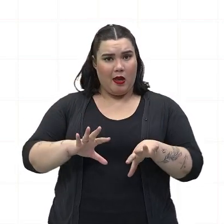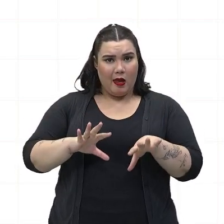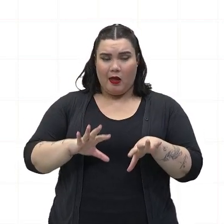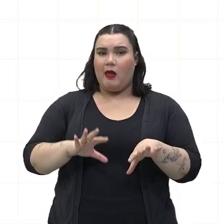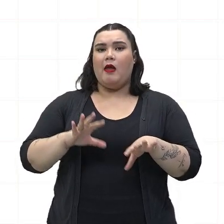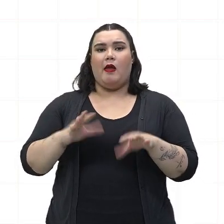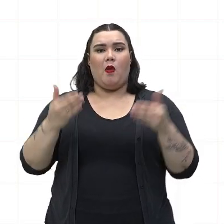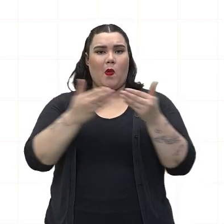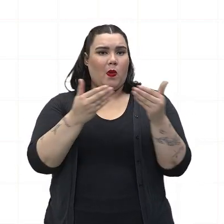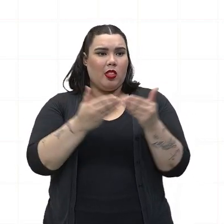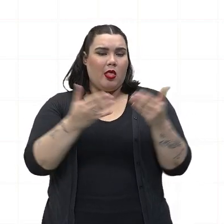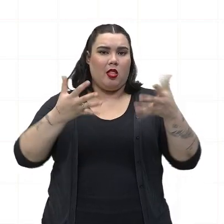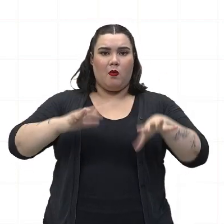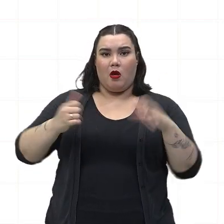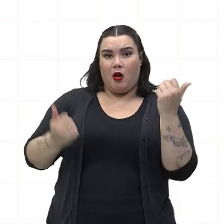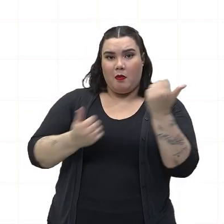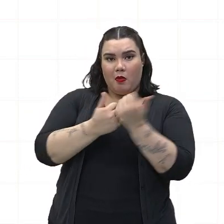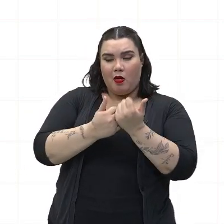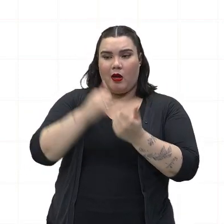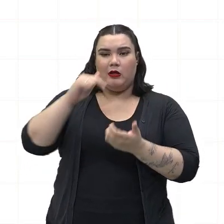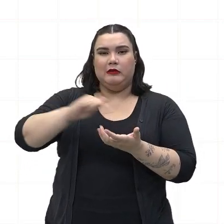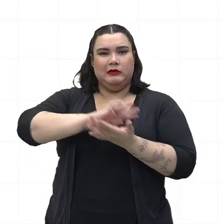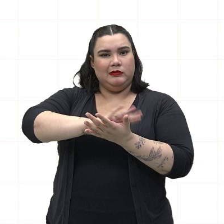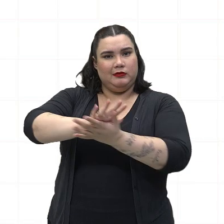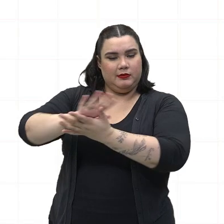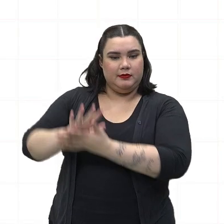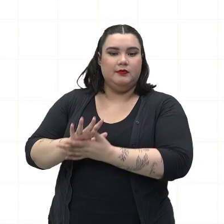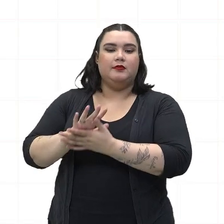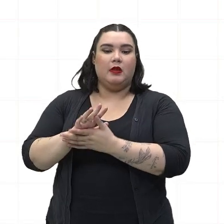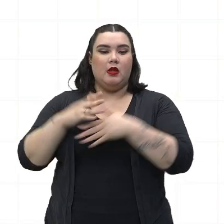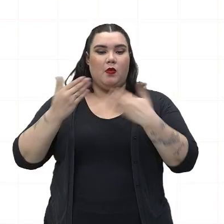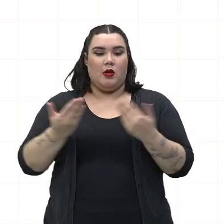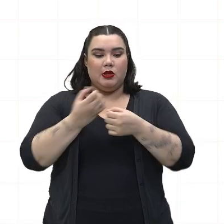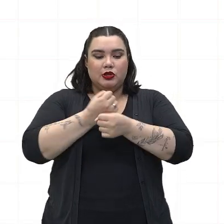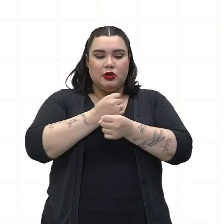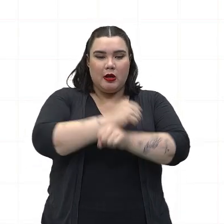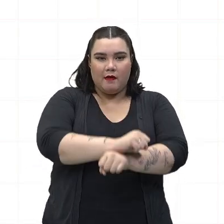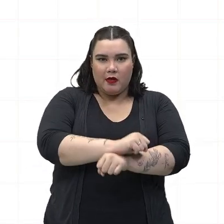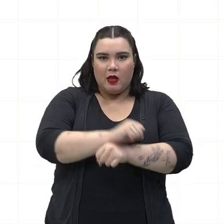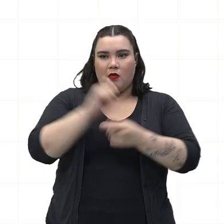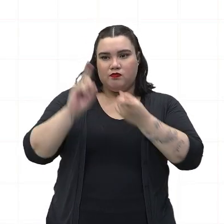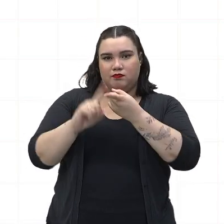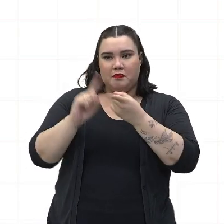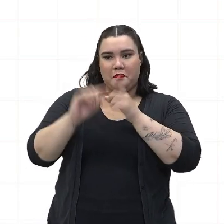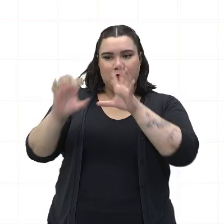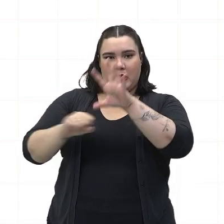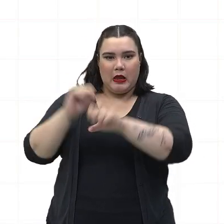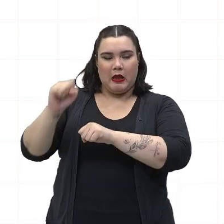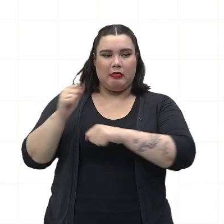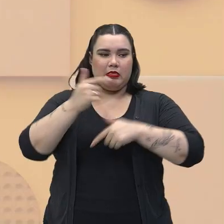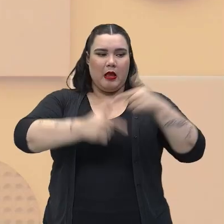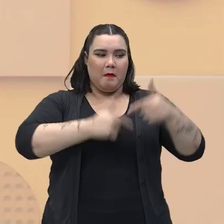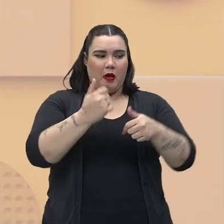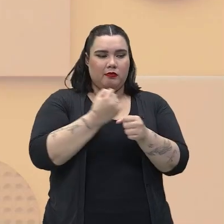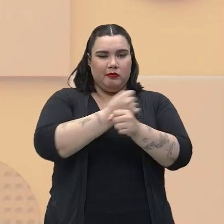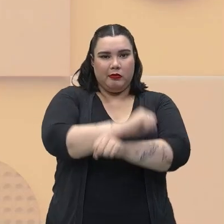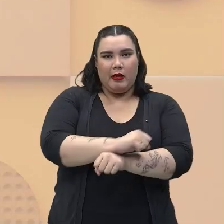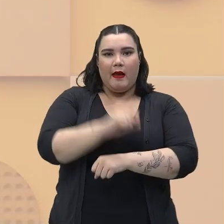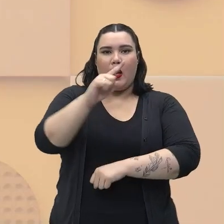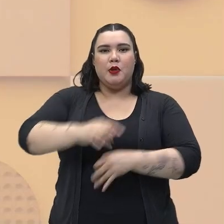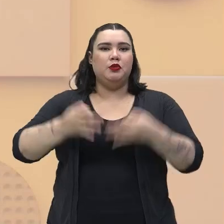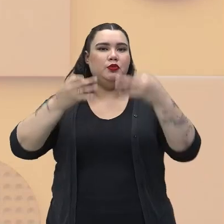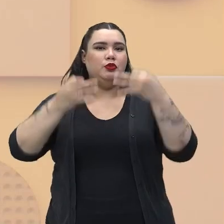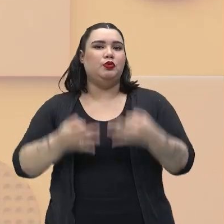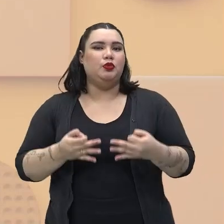aos aliados. A escravidão era justificada nas condições de guerra justa. Essa era uma das formas como os